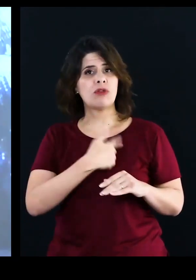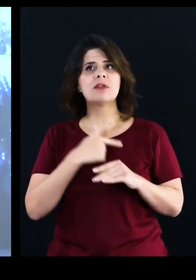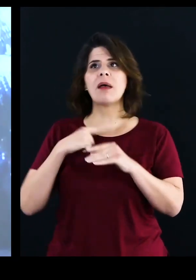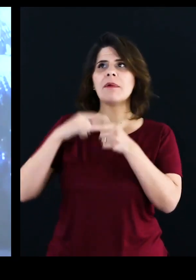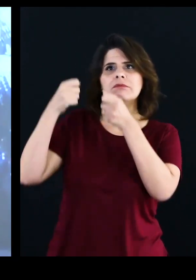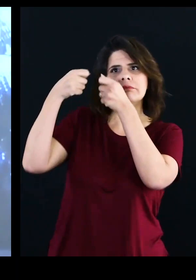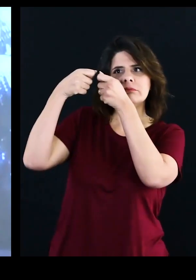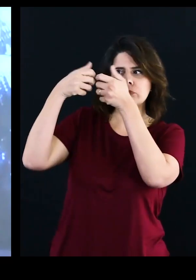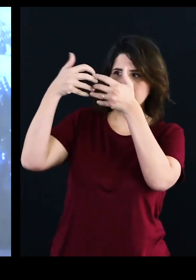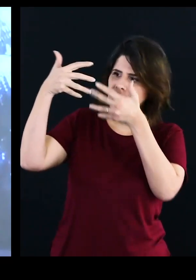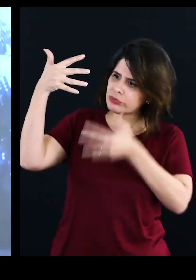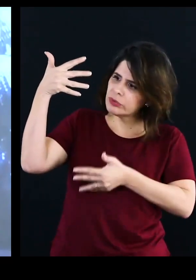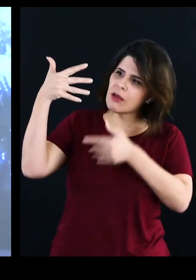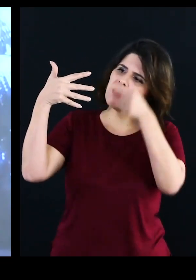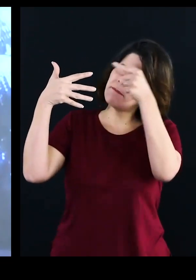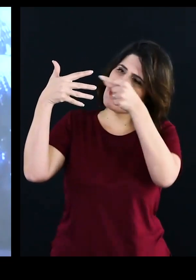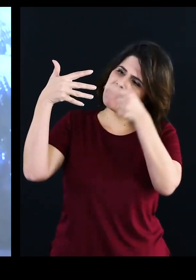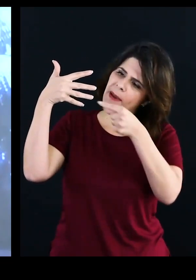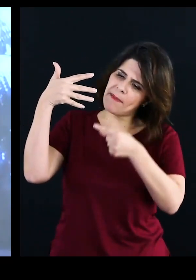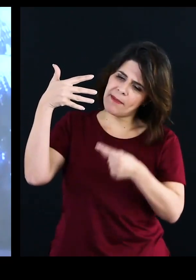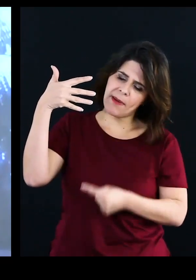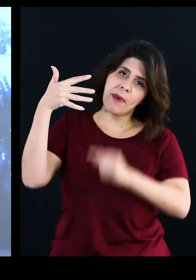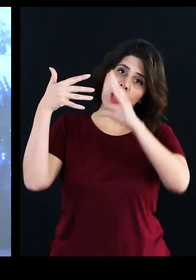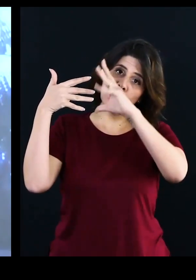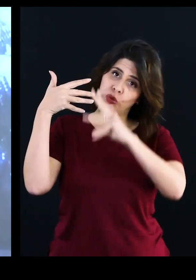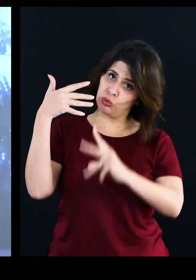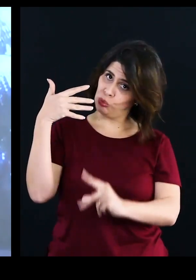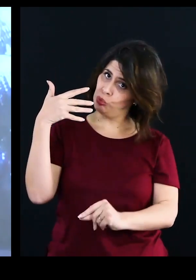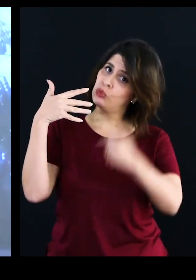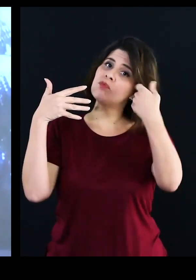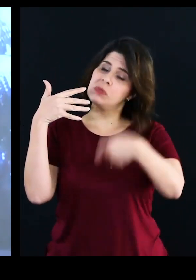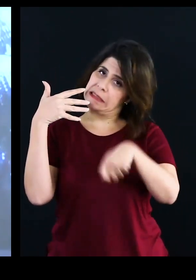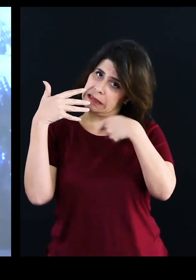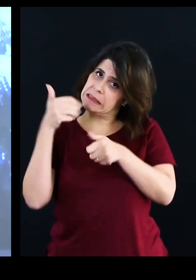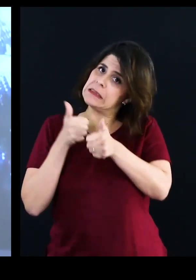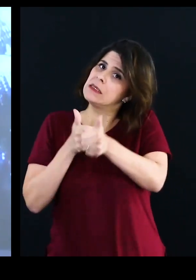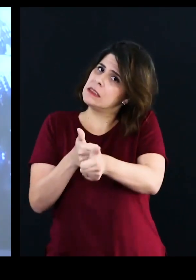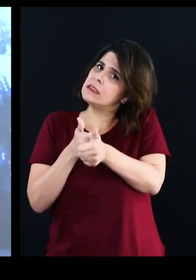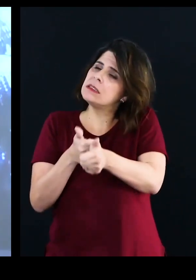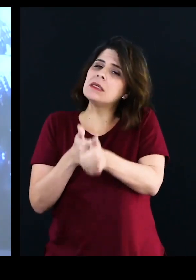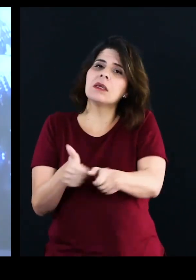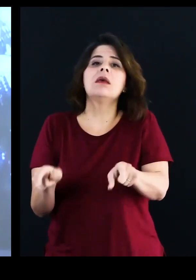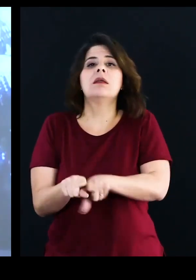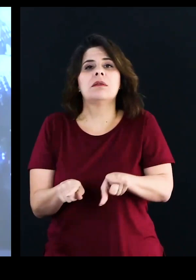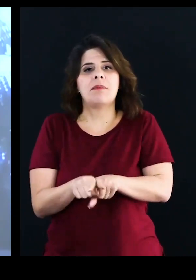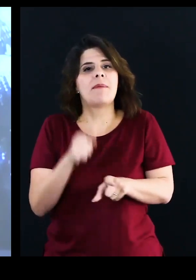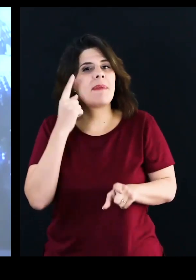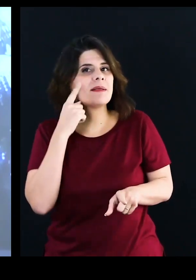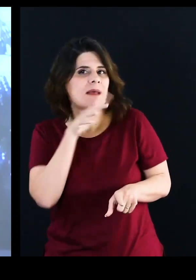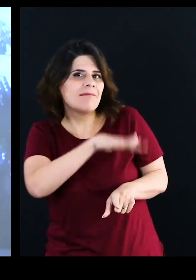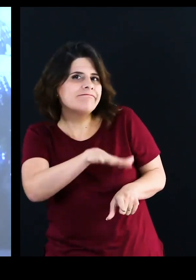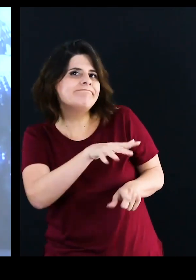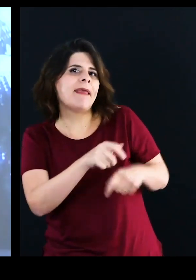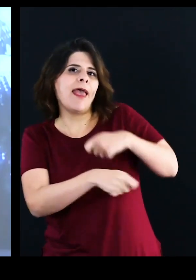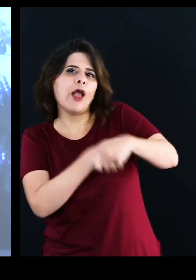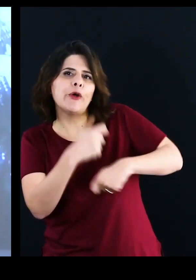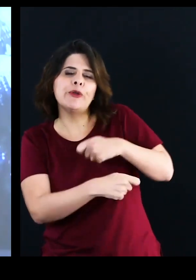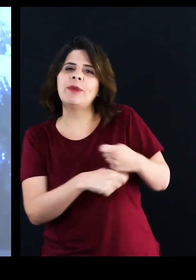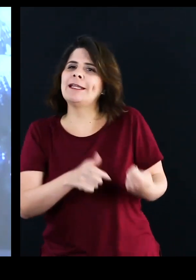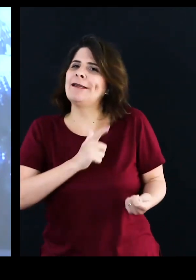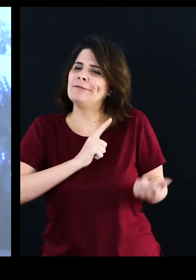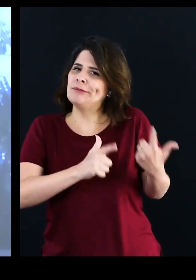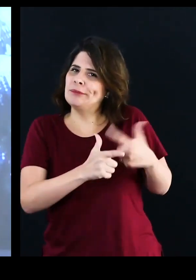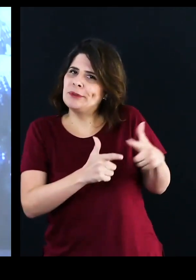gente quer reforçar ainda mais na medida em que a economia, né, tem esse baque aí visível, né, por